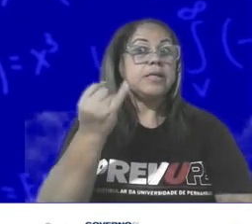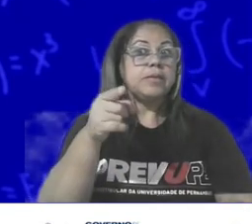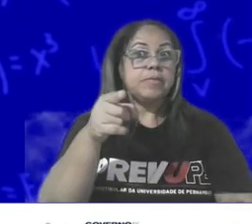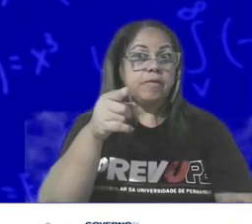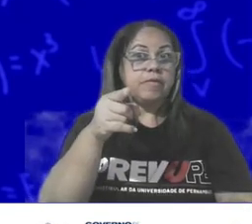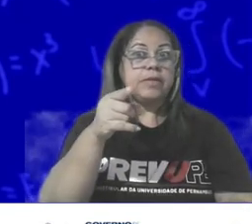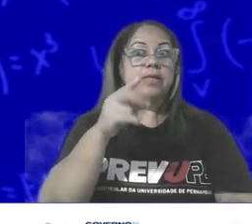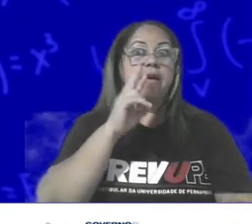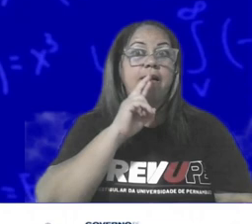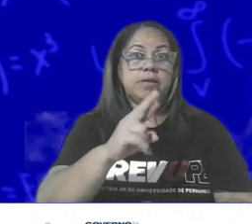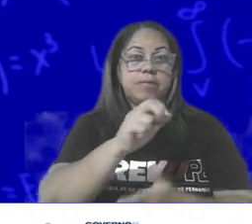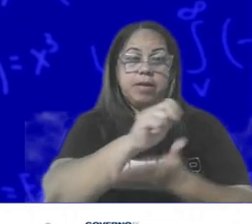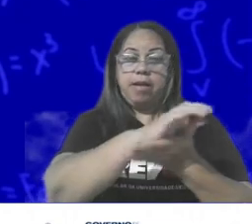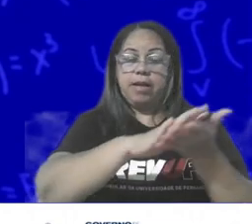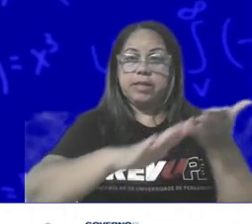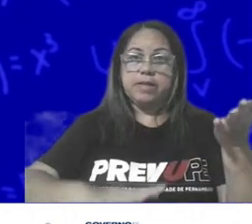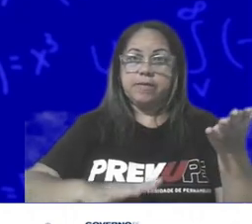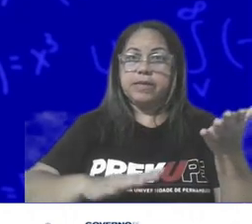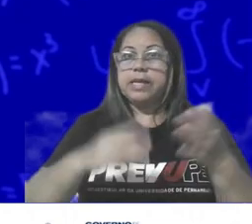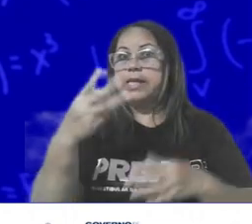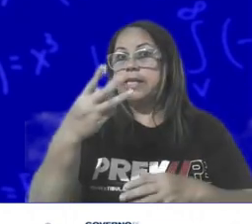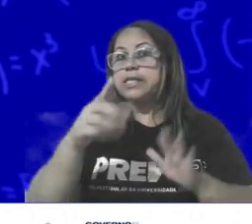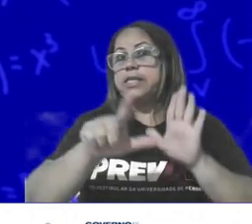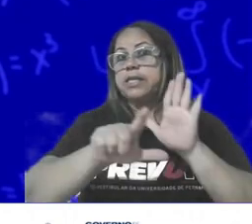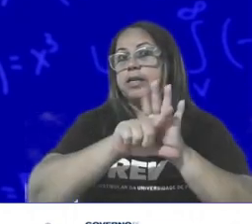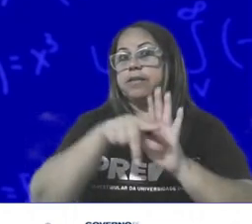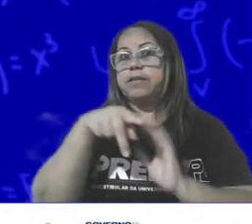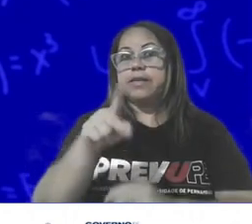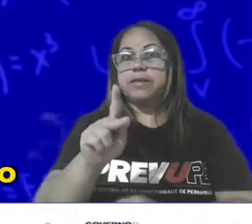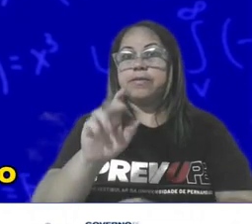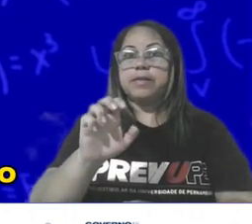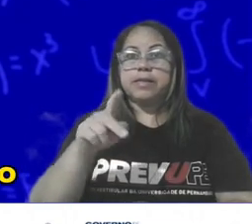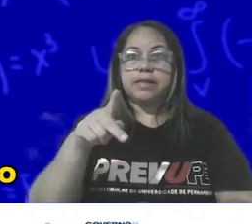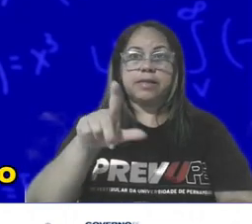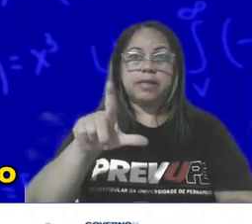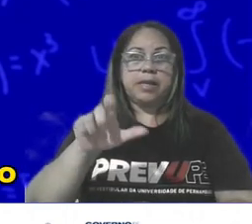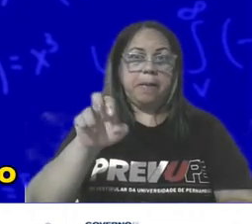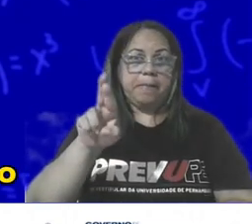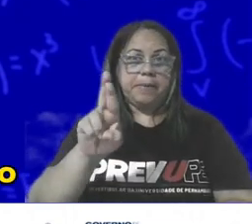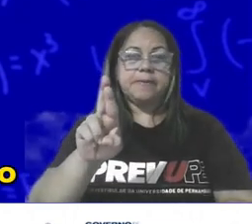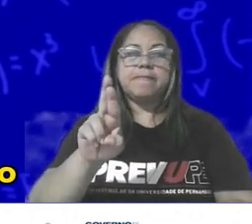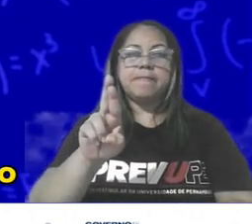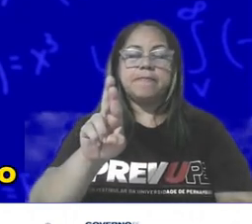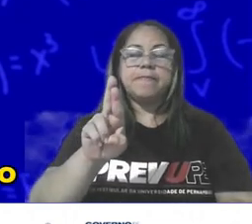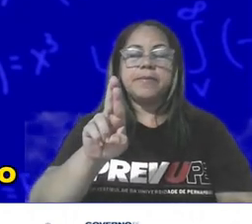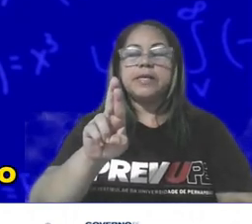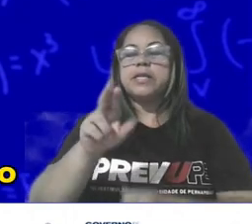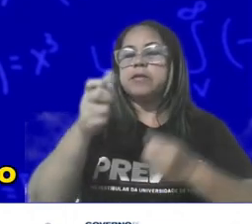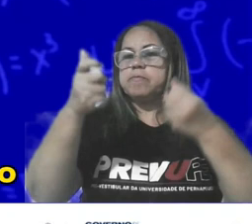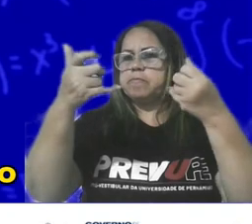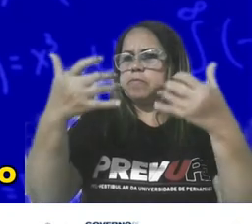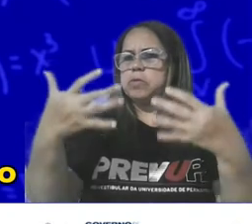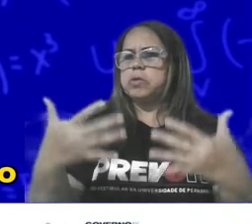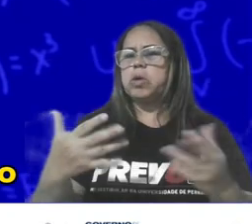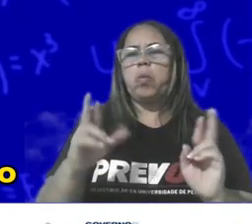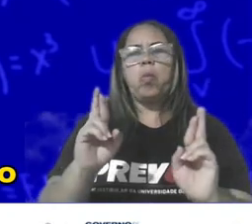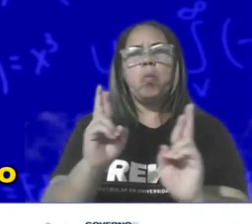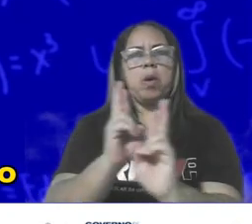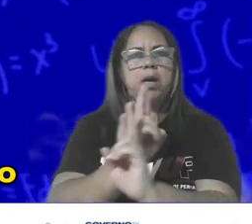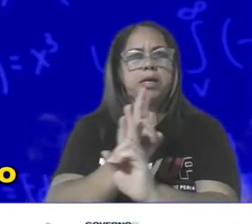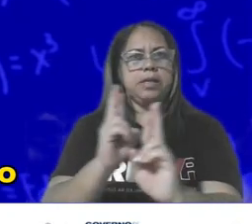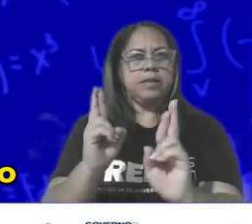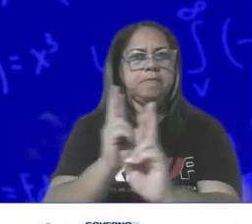de exercícios, que é a chamada terceira lei de Kepler. A terceira lei de Kepler vai estabelecer uma